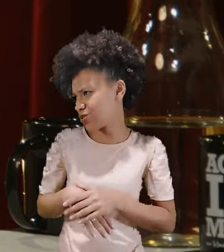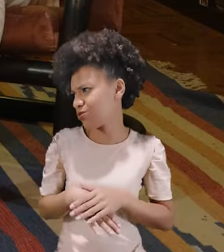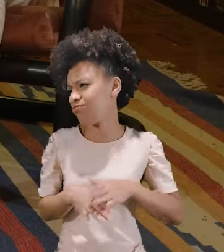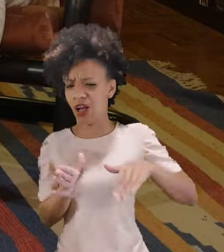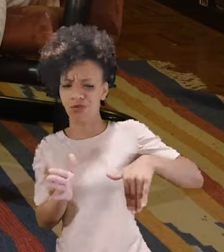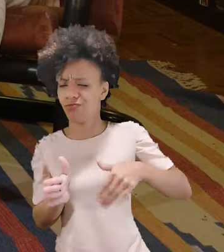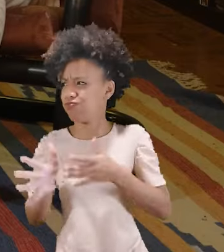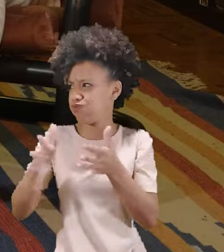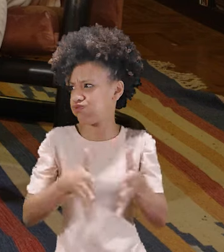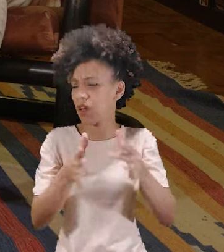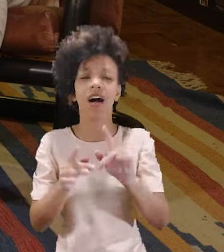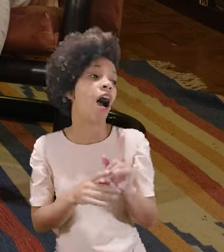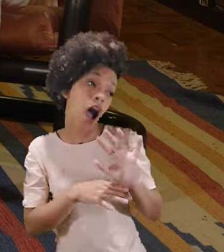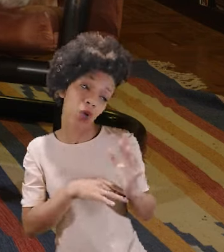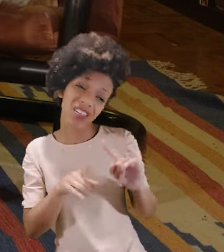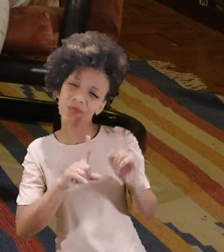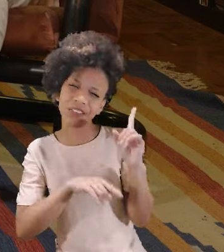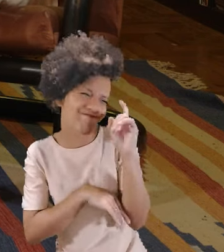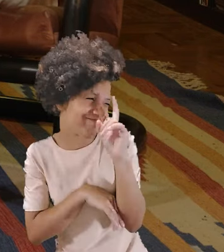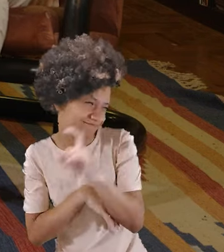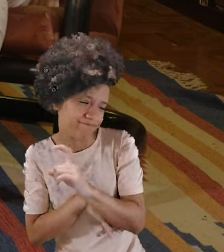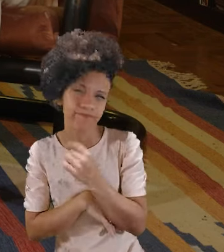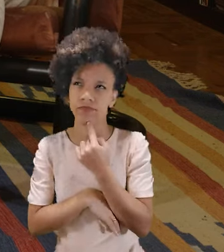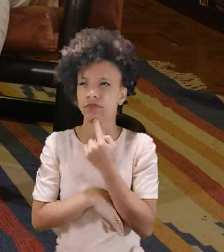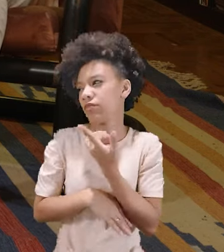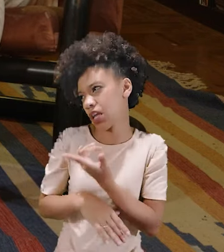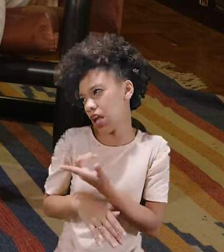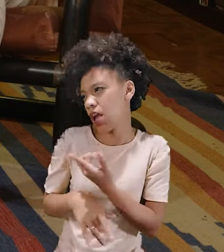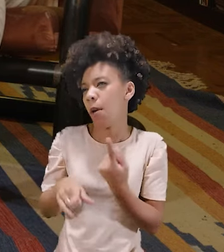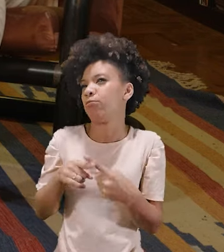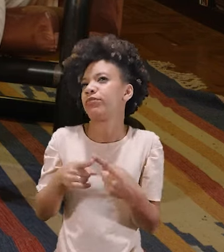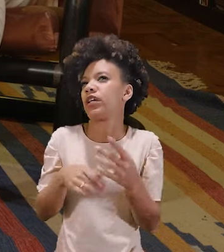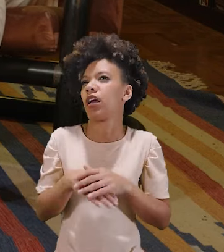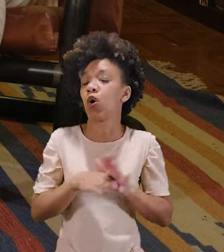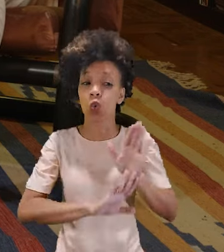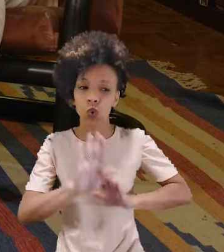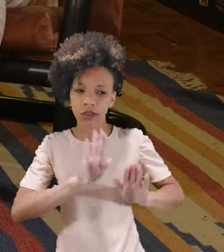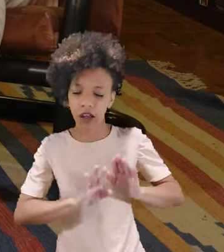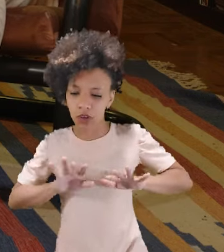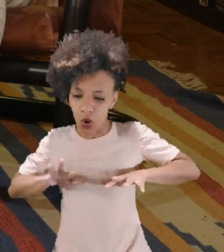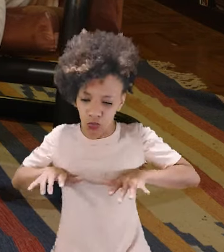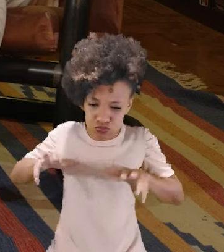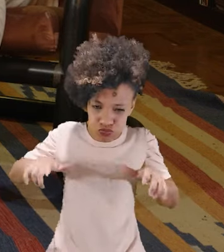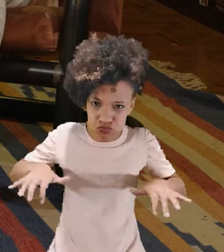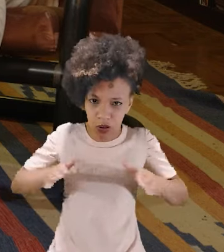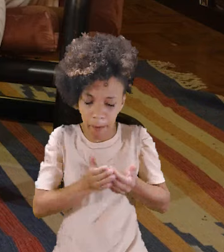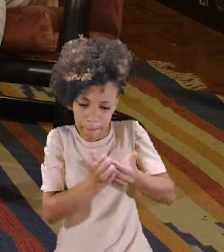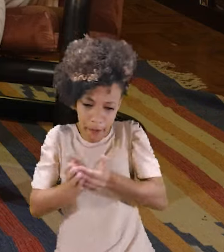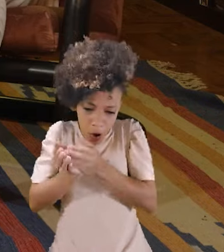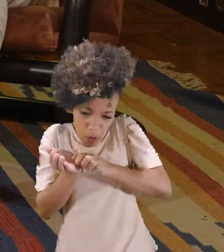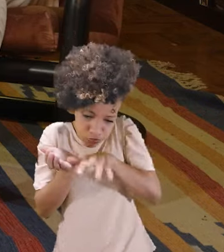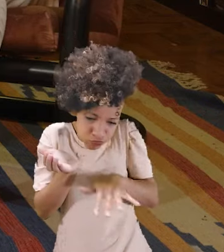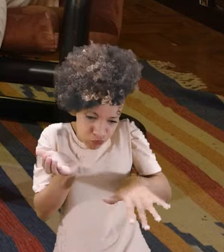acidente no mar não é muito difícil acontece mas é muito difícil é é a mais por uma questão de a onda de viram